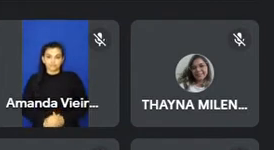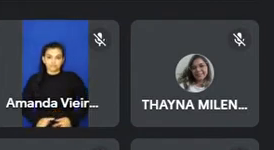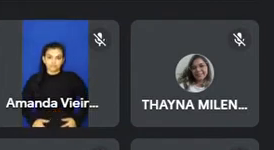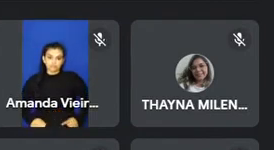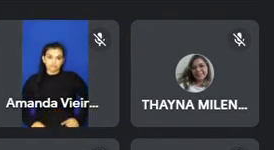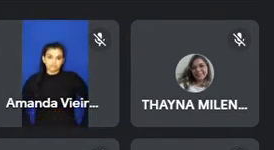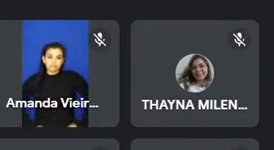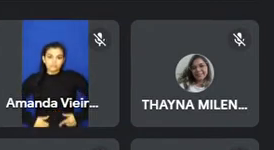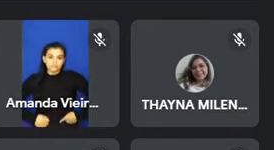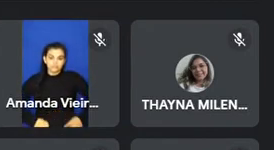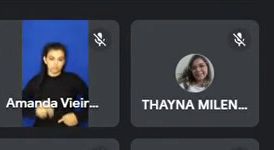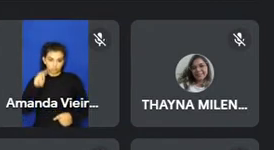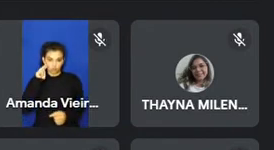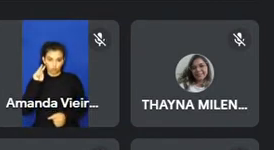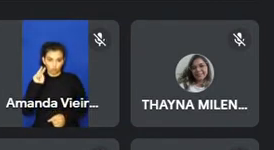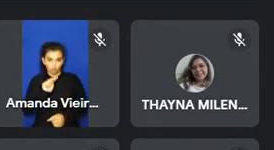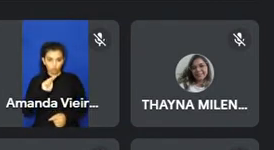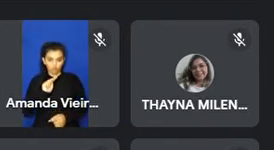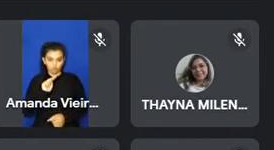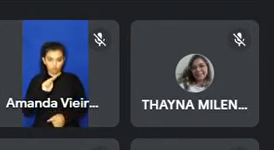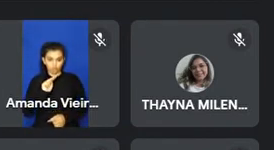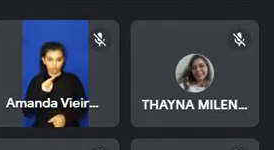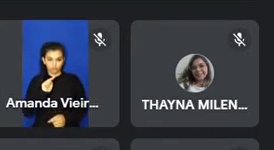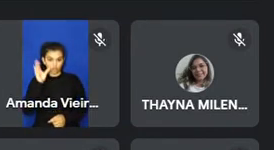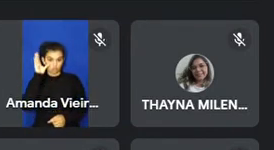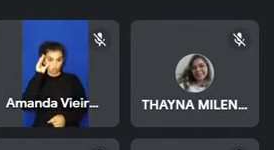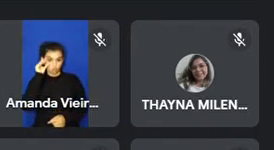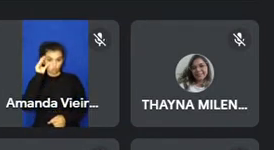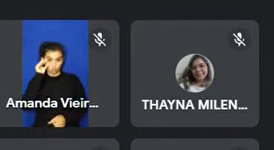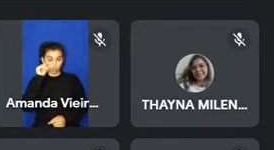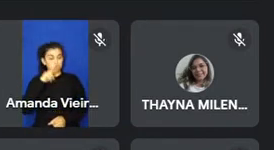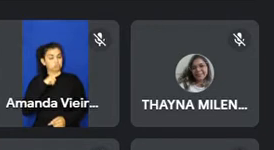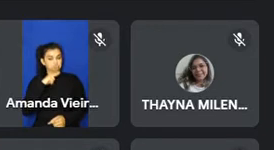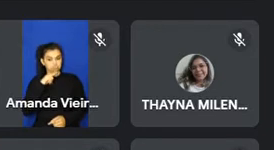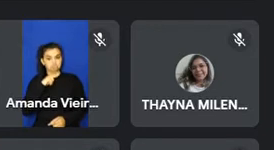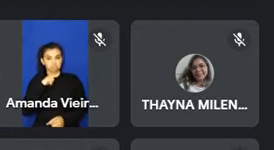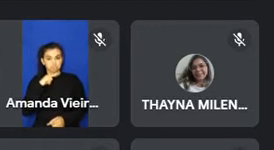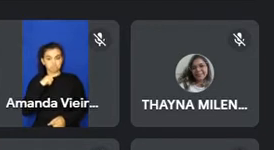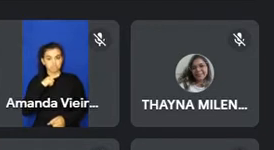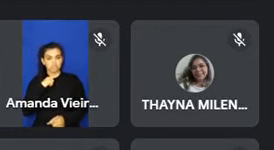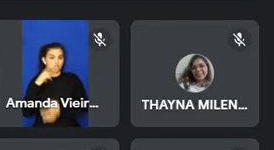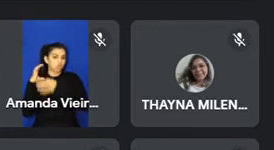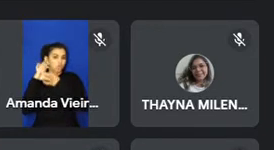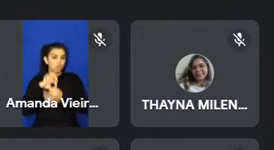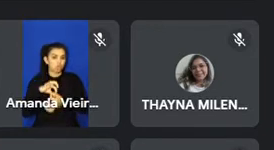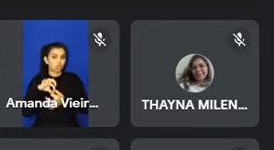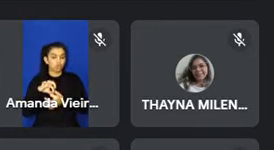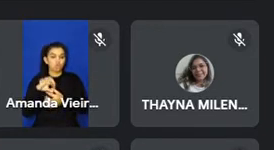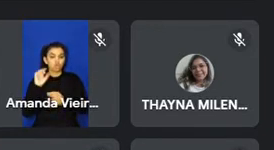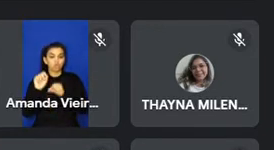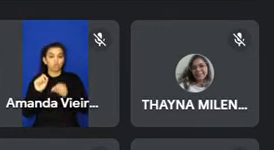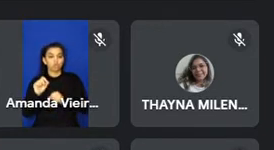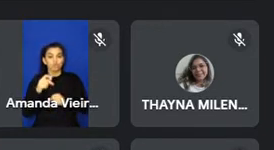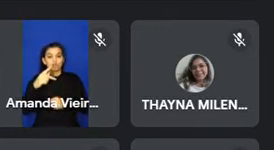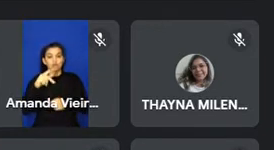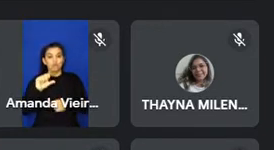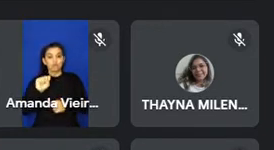E aqui é o caso uma curiosidade, né, também relacionada à imunização passiva, que é a doença